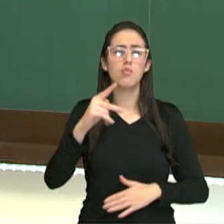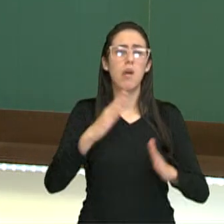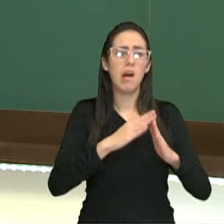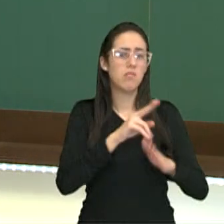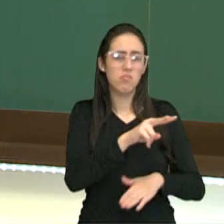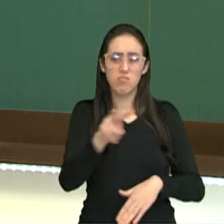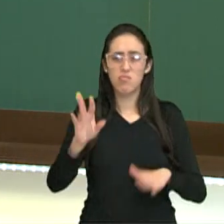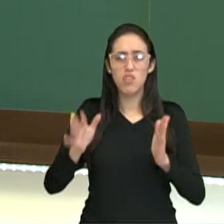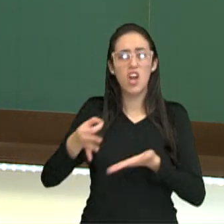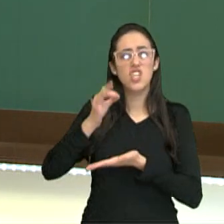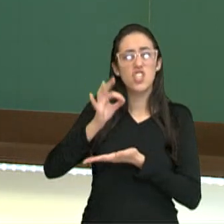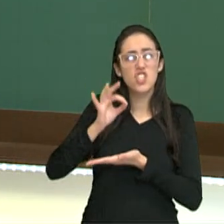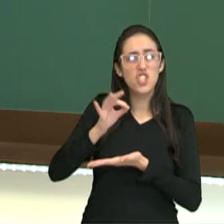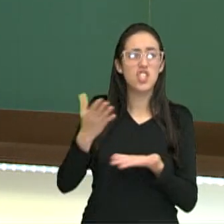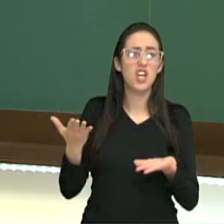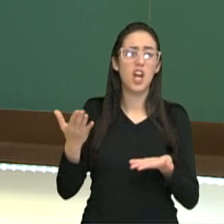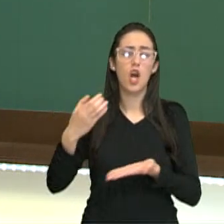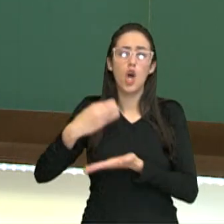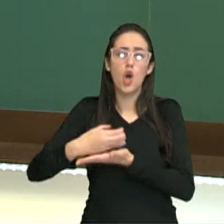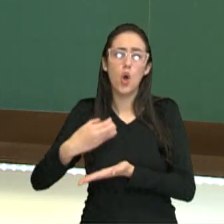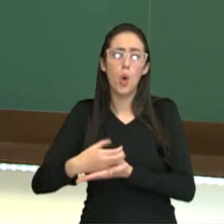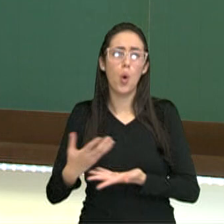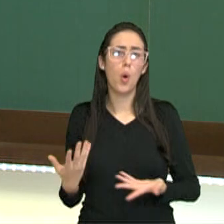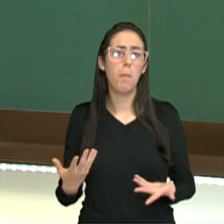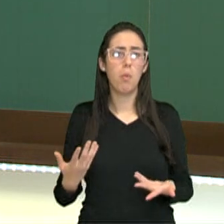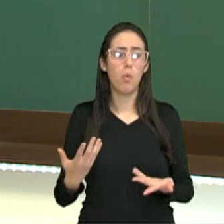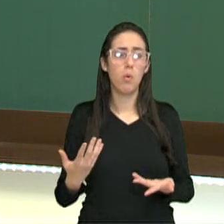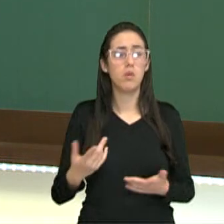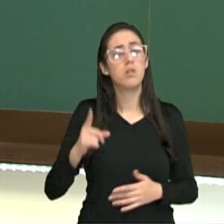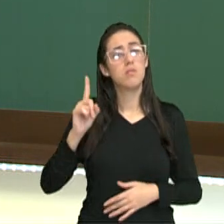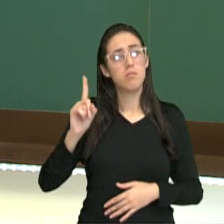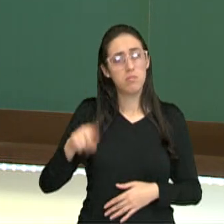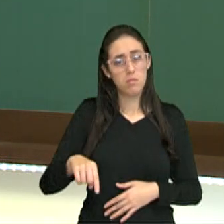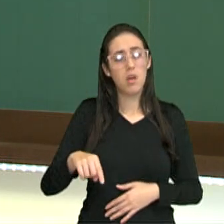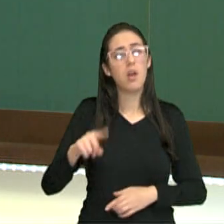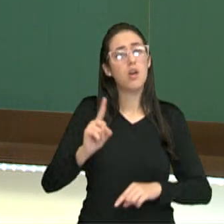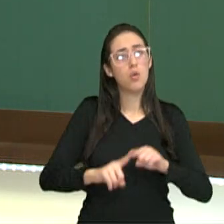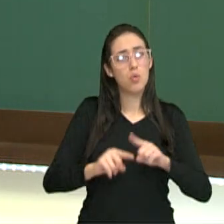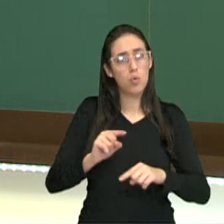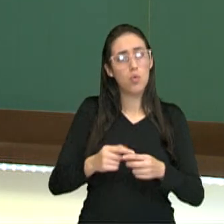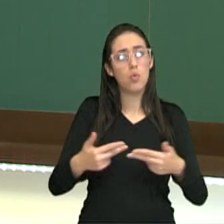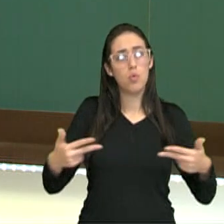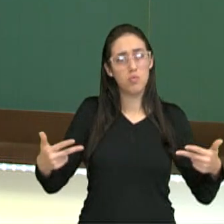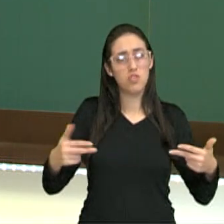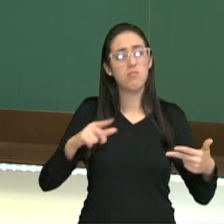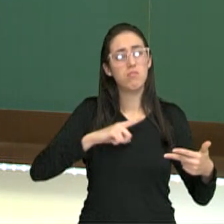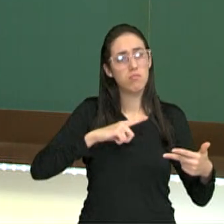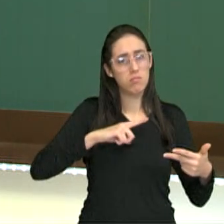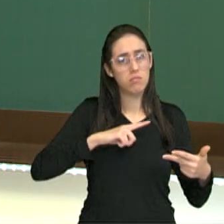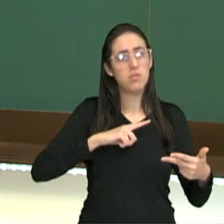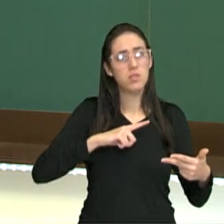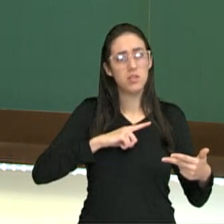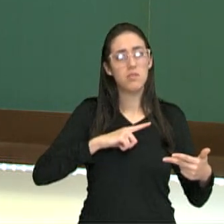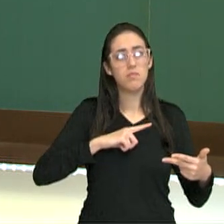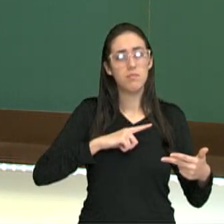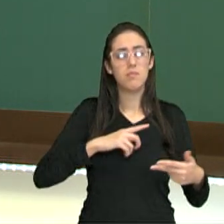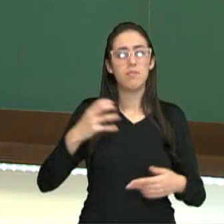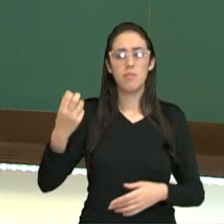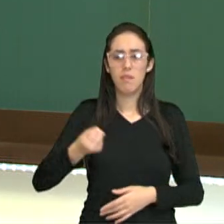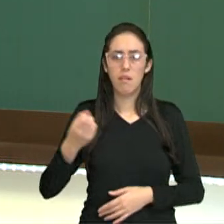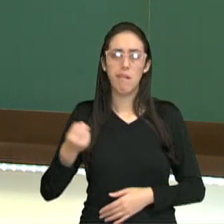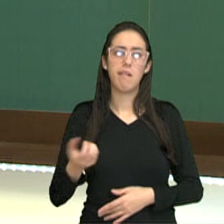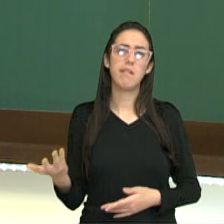exemplo, uma xícara, um copo, que são objetos que a gente tem exatamente, que a gente vai colocar leite, vai